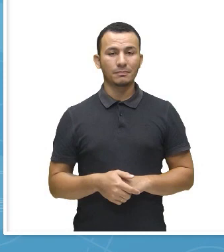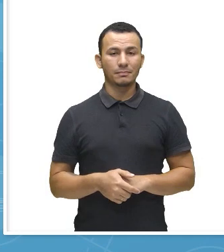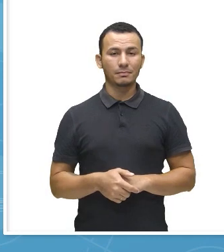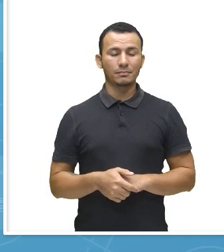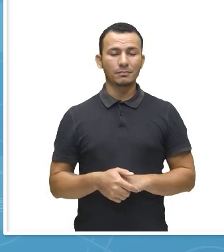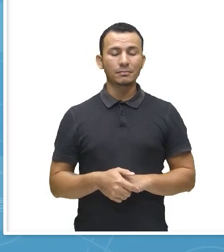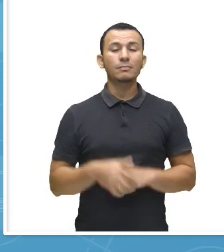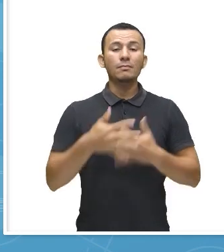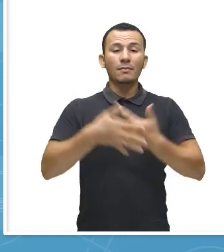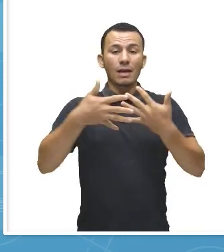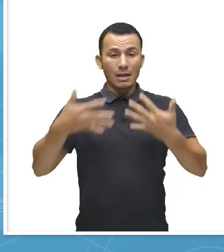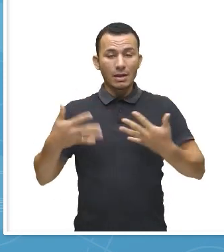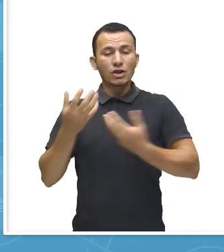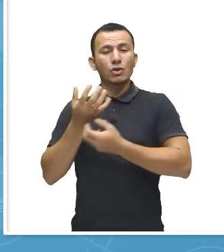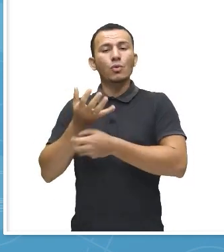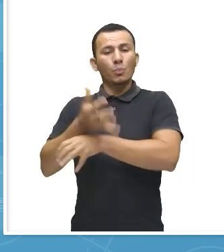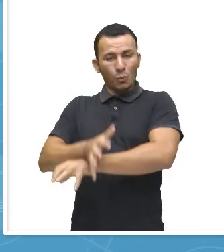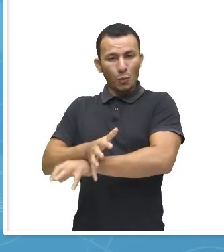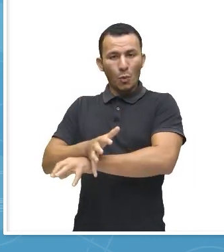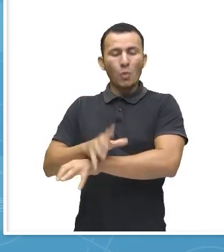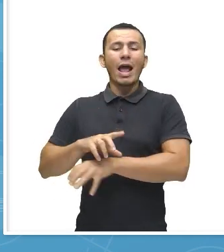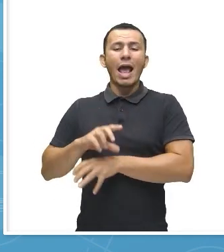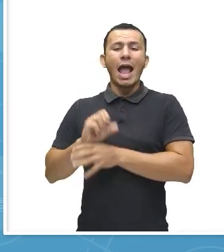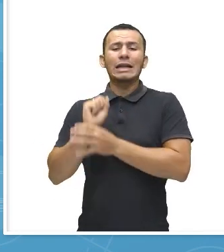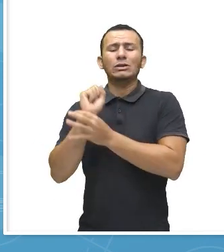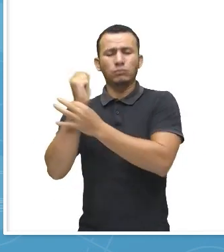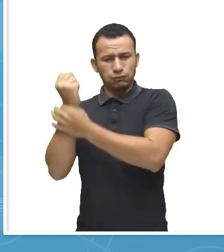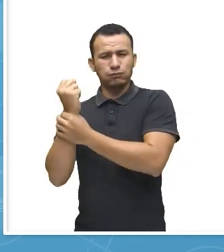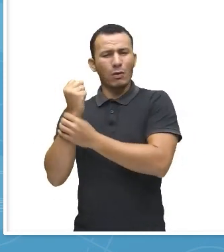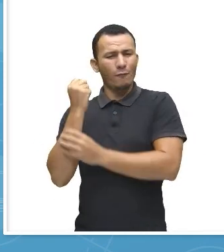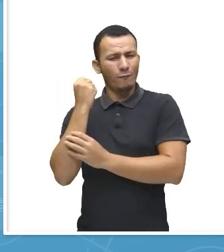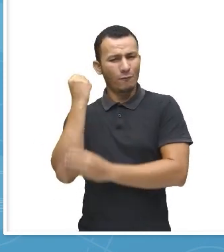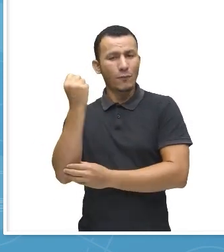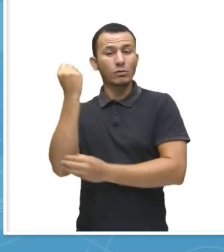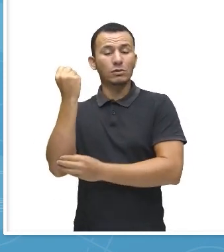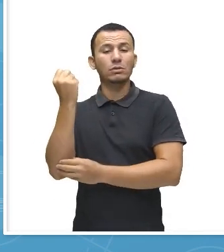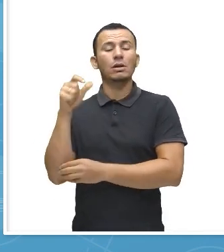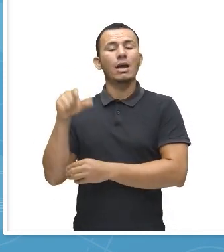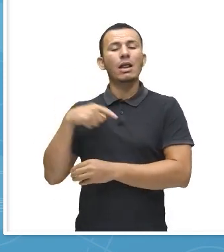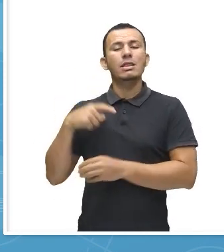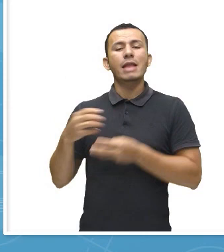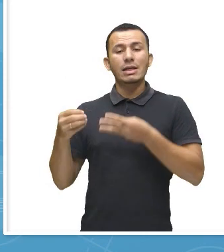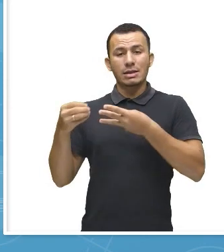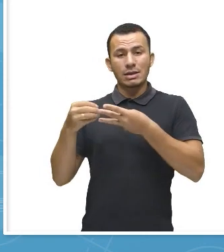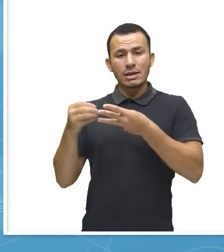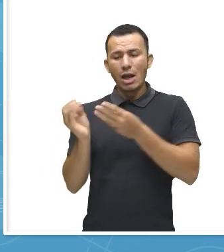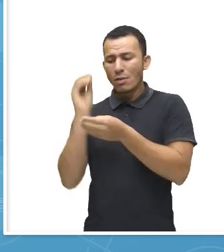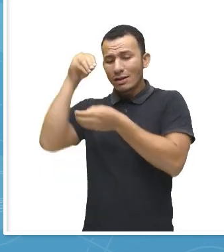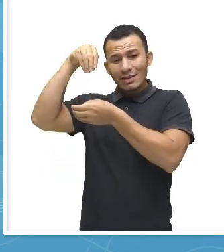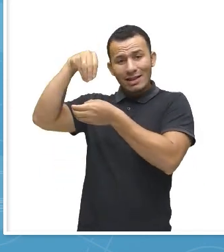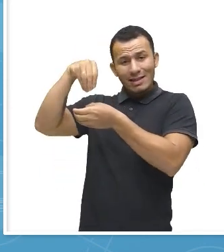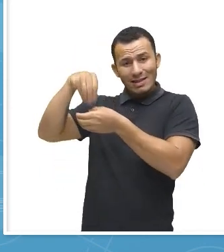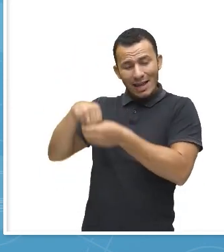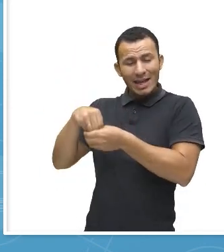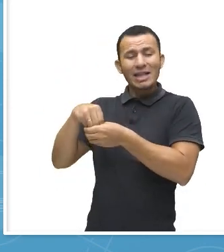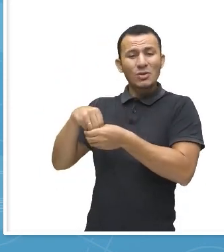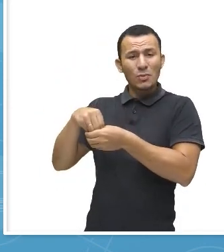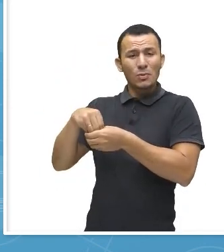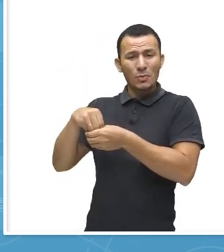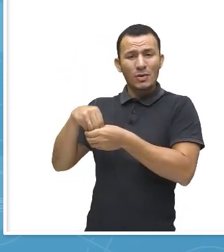O tecido ósseo ele já é um tecido mais rígido, né? E ele possui as suas células imersas numa